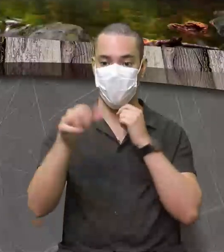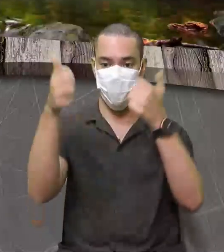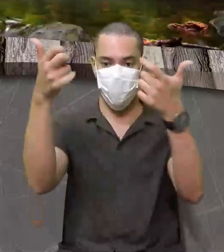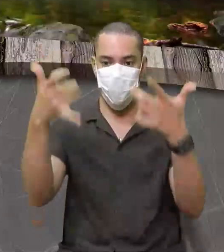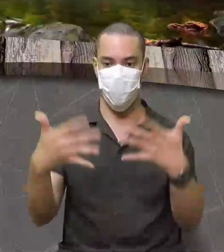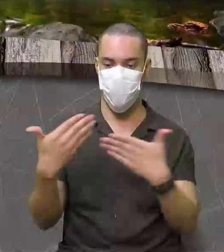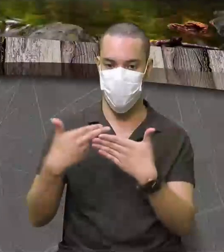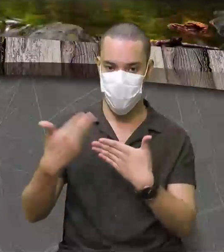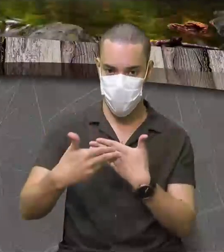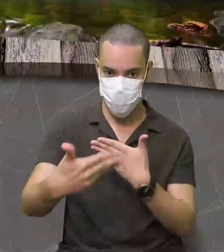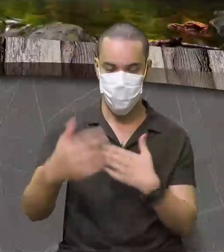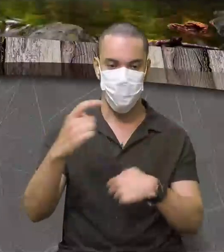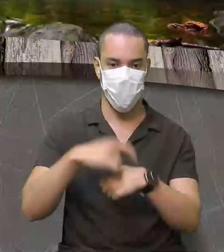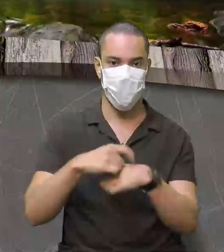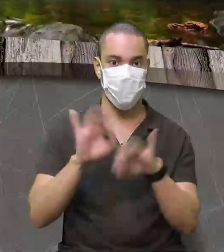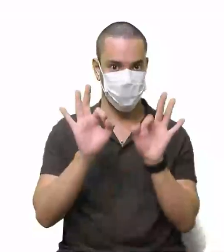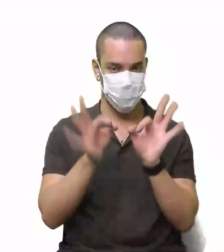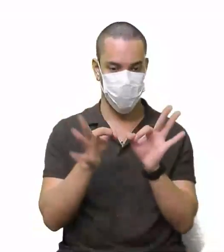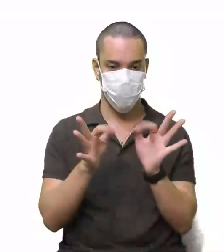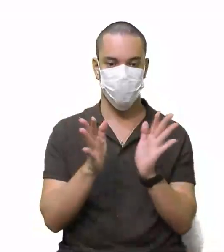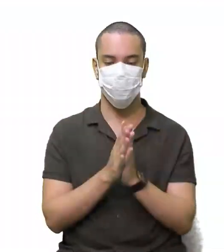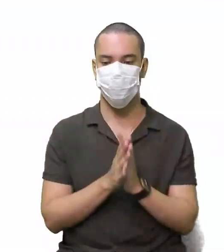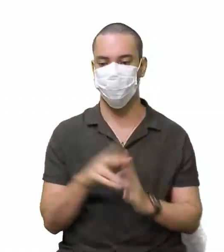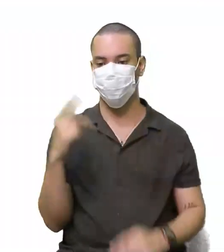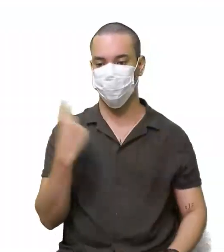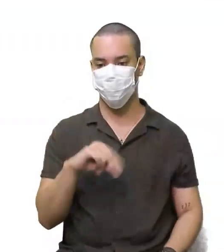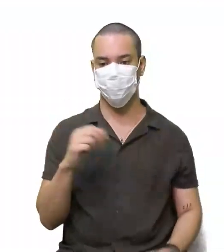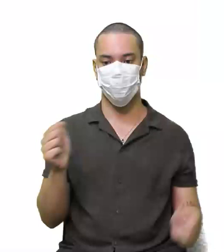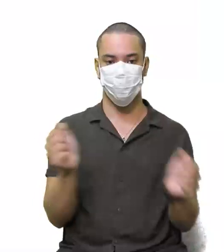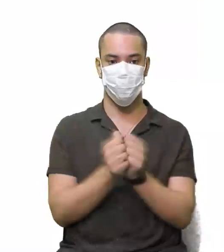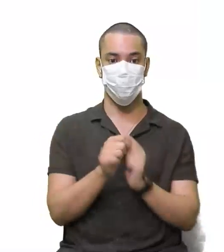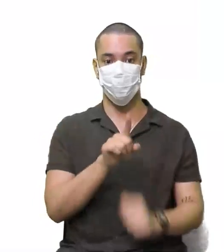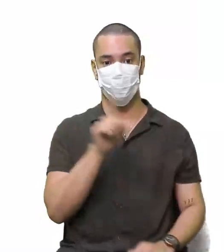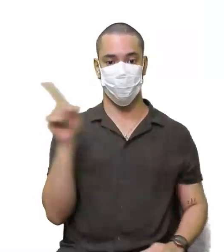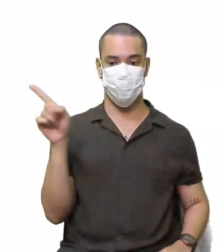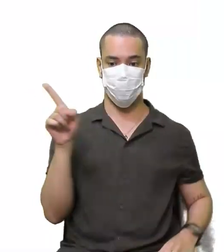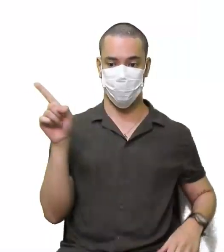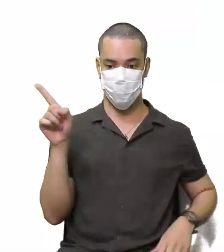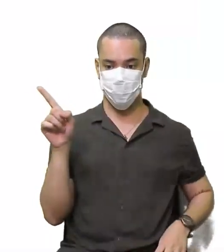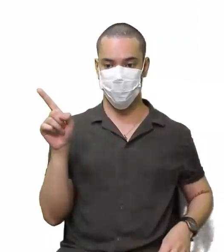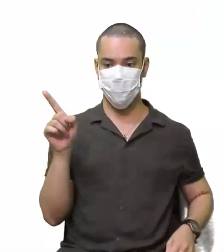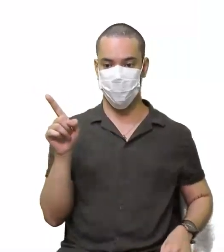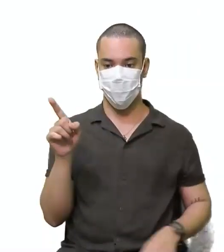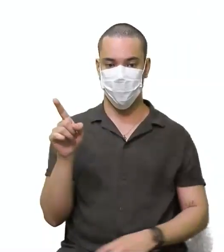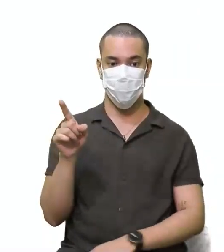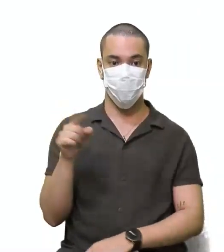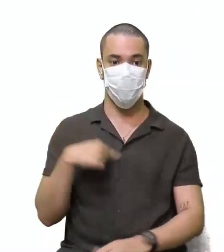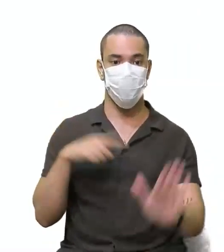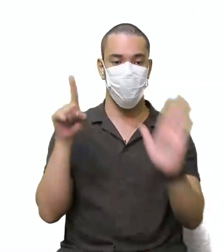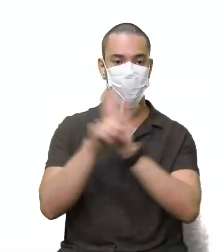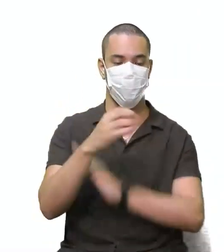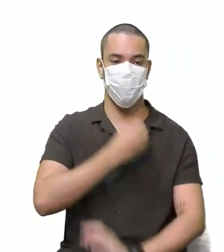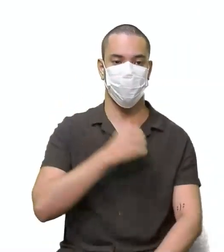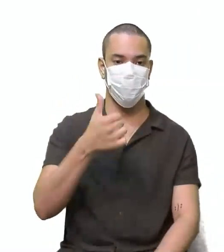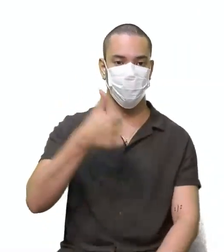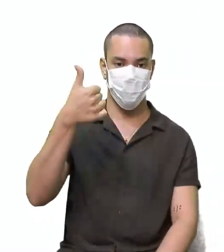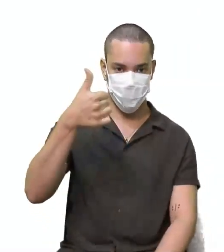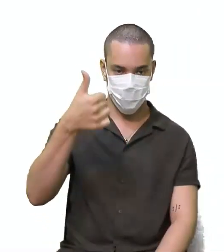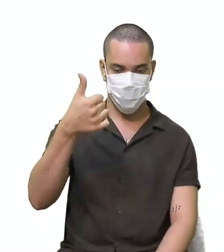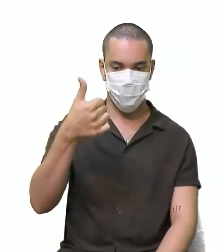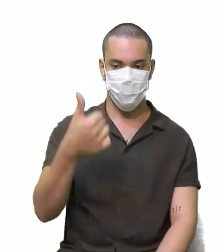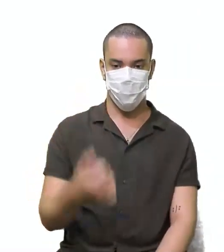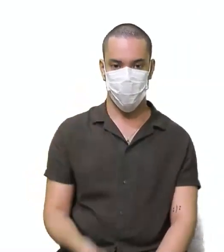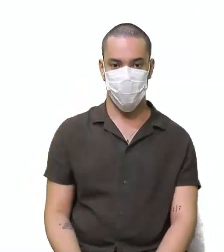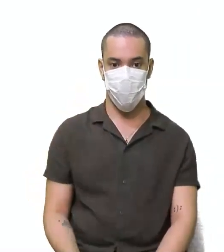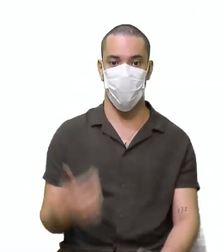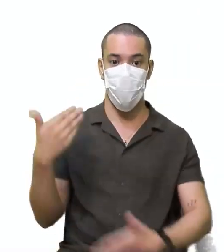nesse momento. Vamos lá? Vamos lá, chega mais, joga na tela. Então olha só, questão de número 1. O